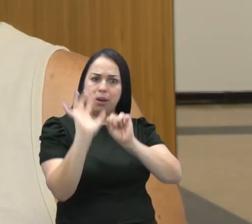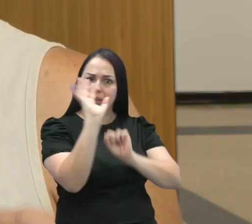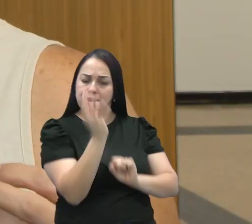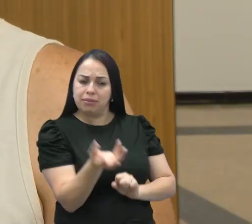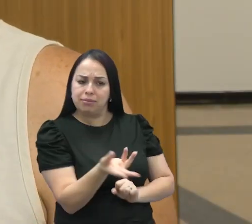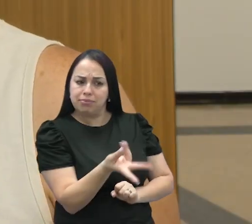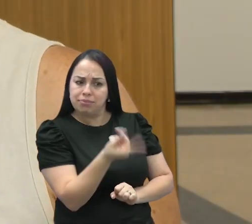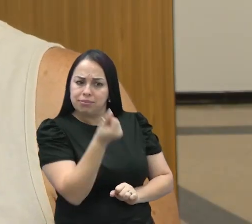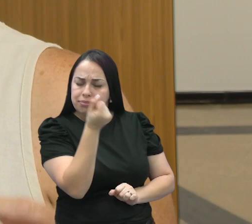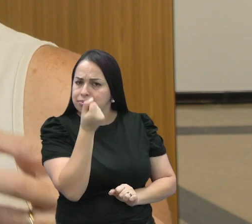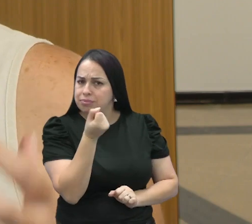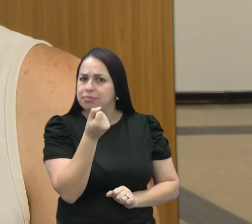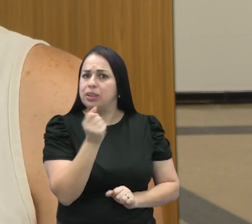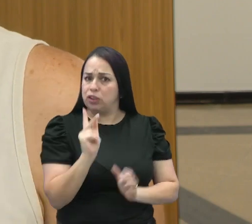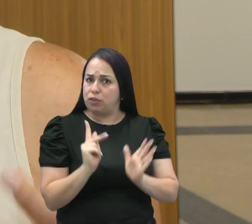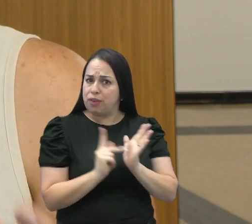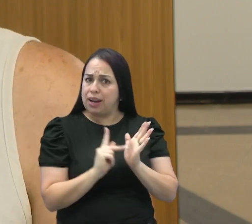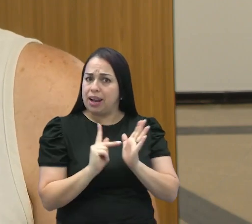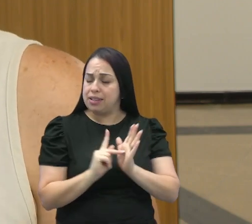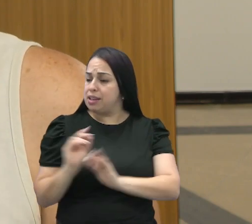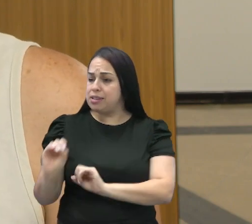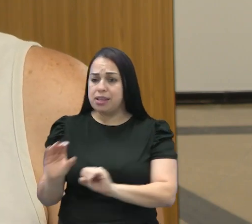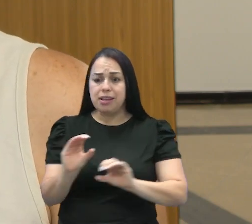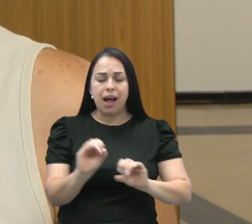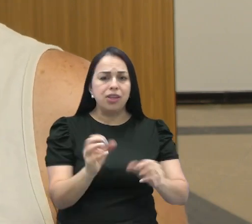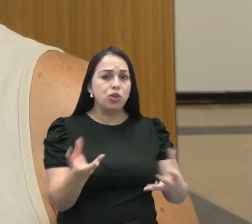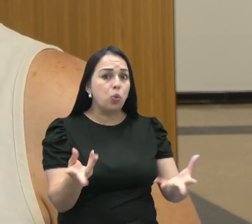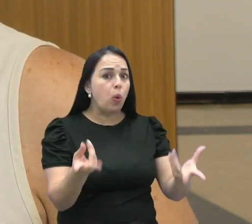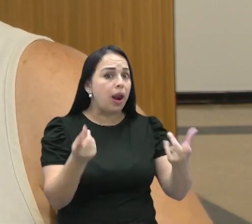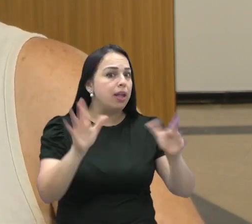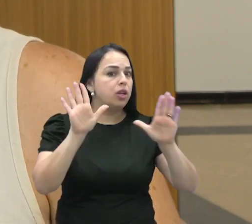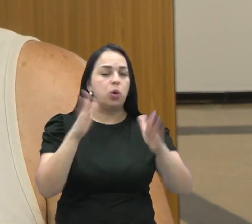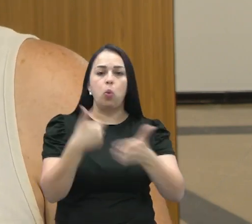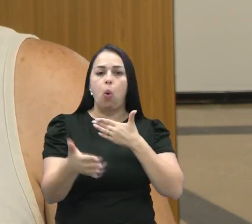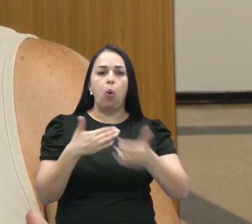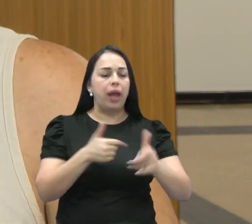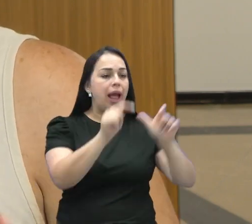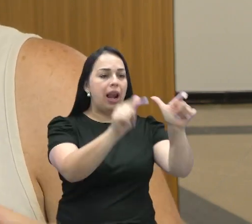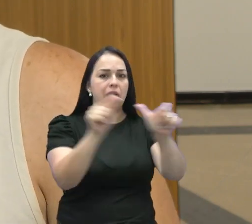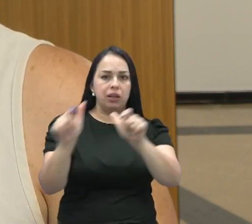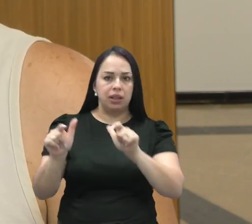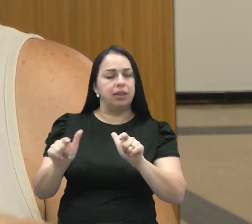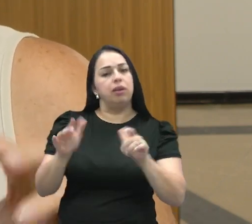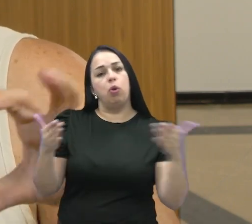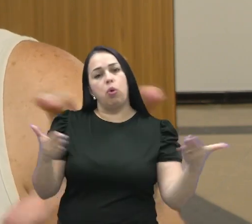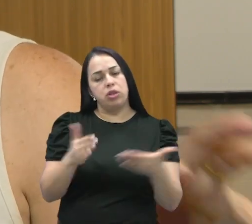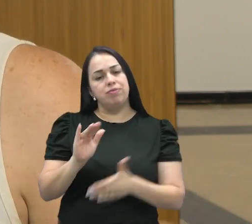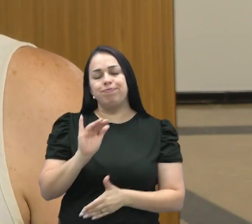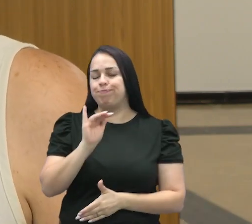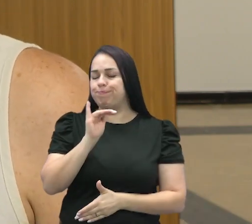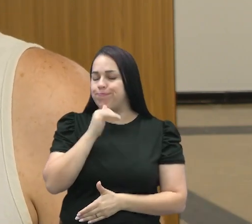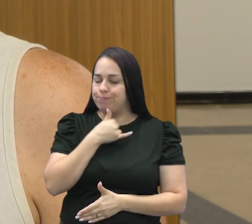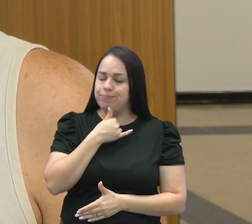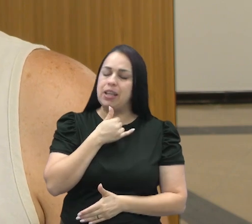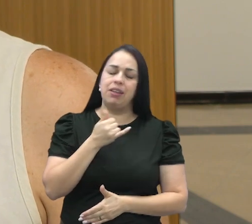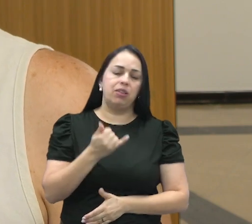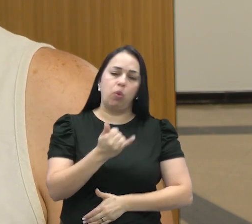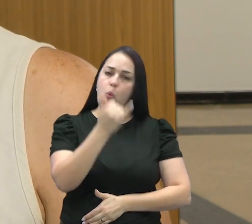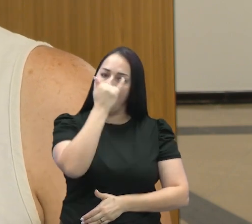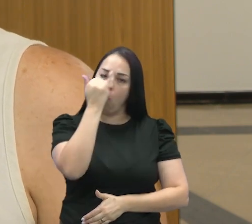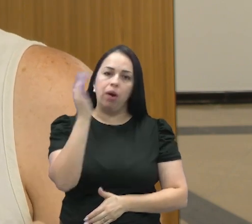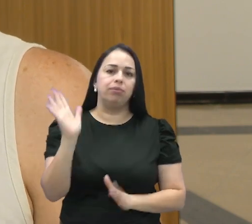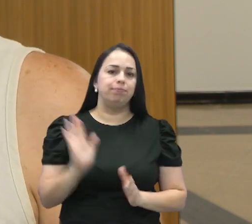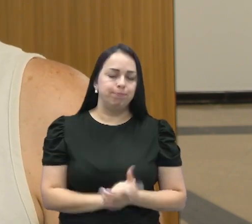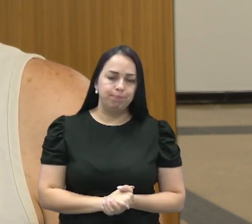A qualidade, o aprendizado, o ensino e o aprendizado, você atender realmente com qualidade em todas as regiões da nossa cidade,